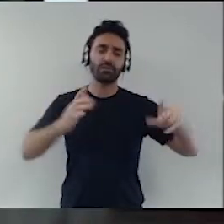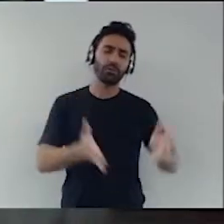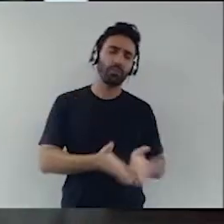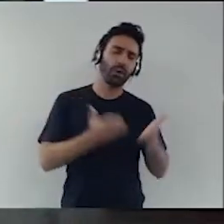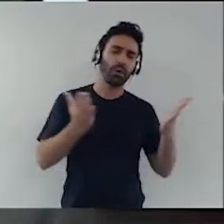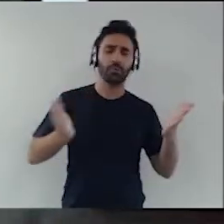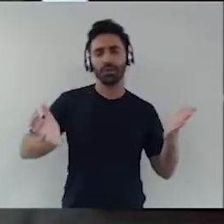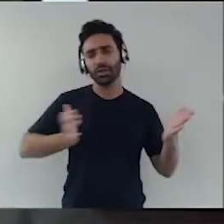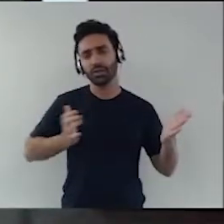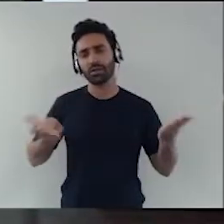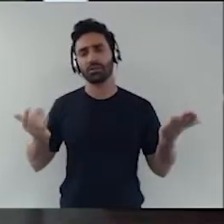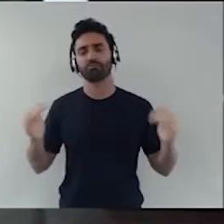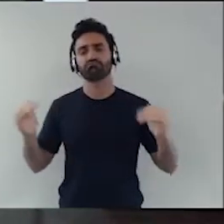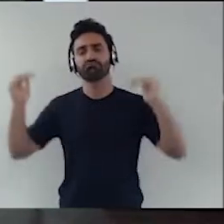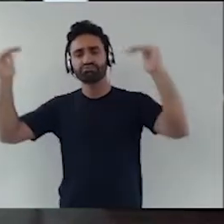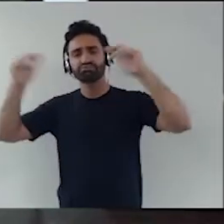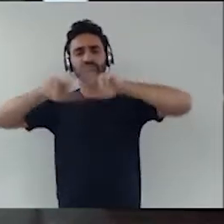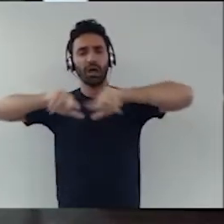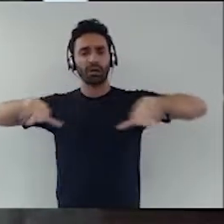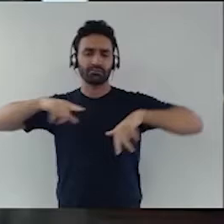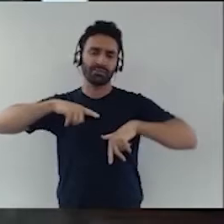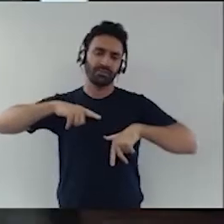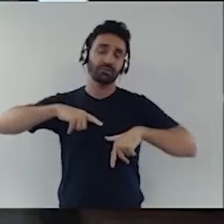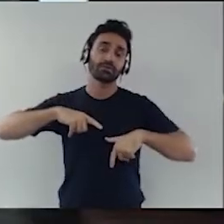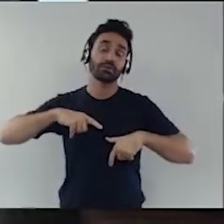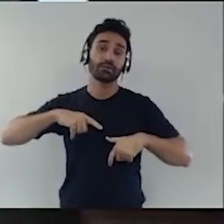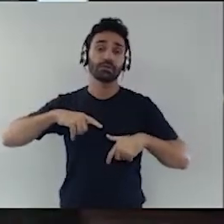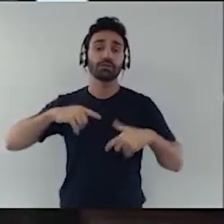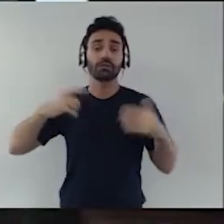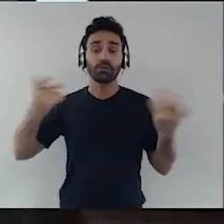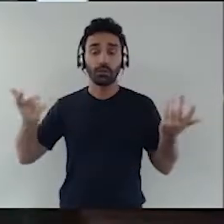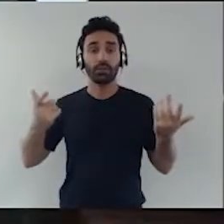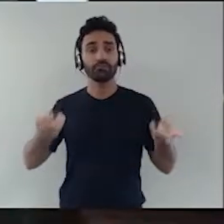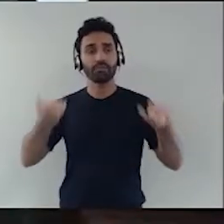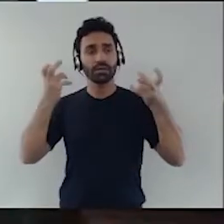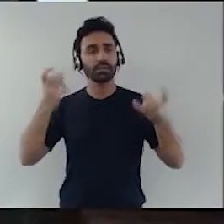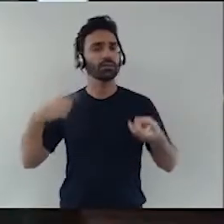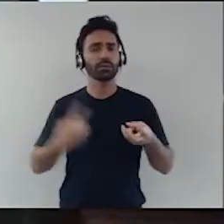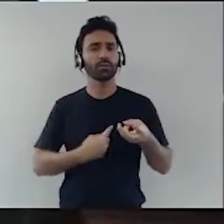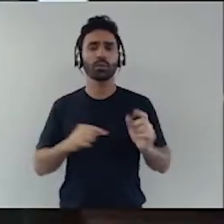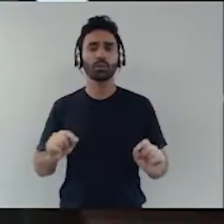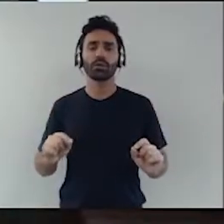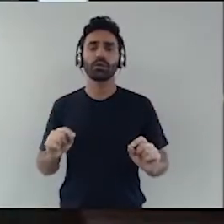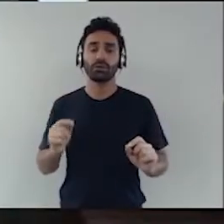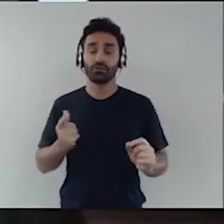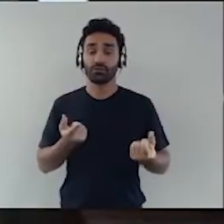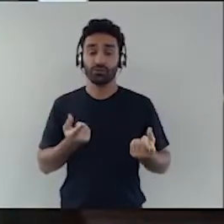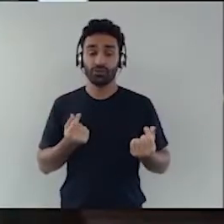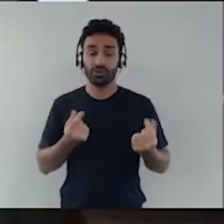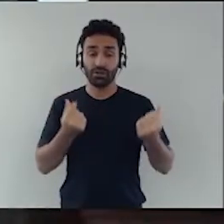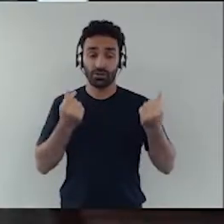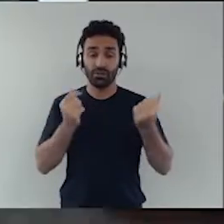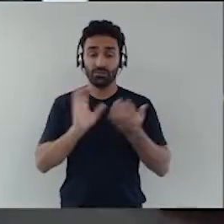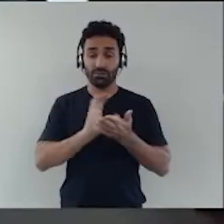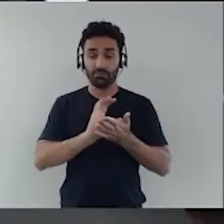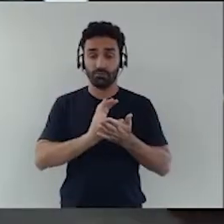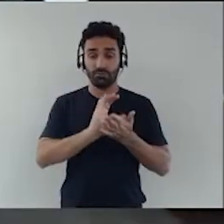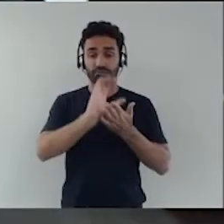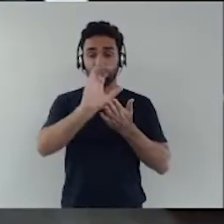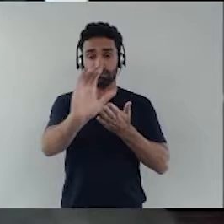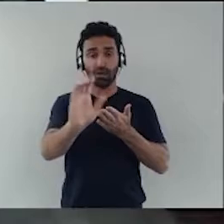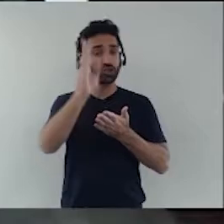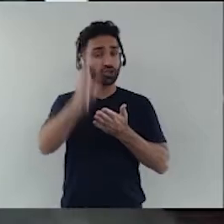econômicos, sociais, né? E, ao perceber isso, o que nós estamos notando? o dinheiro que vai